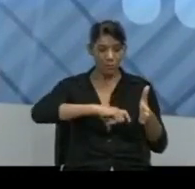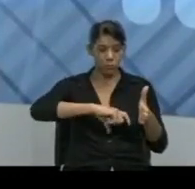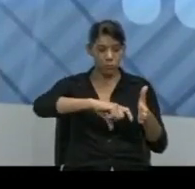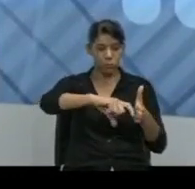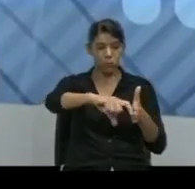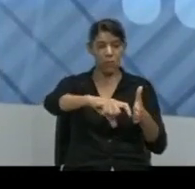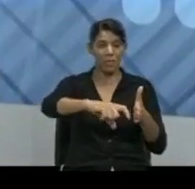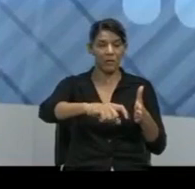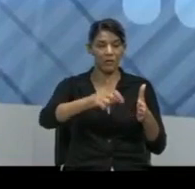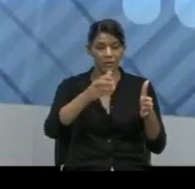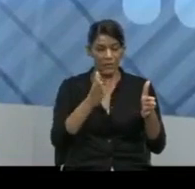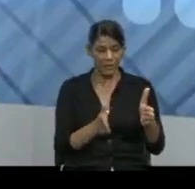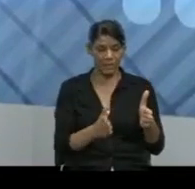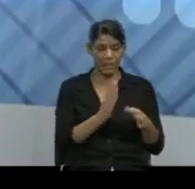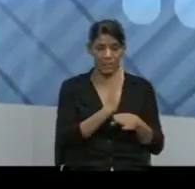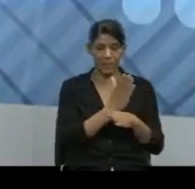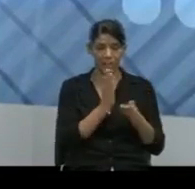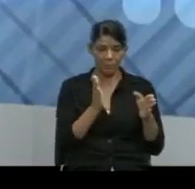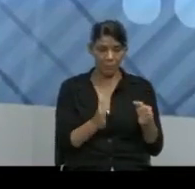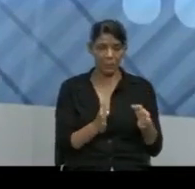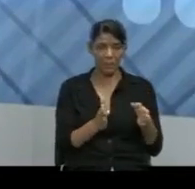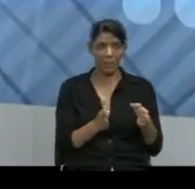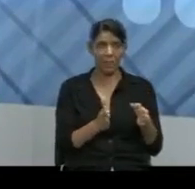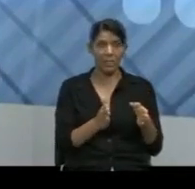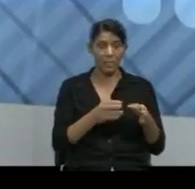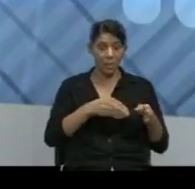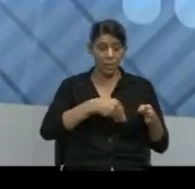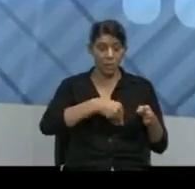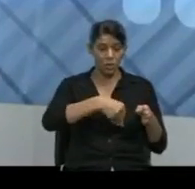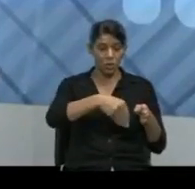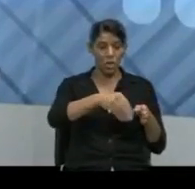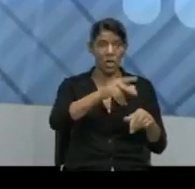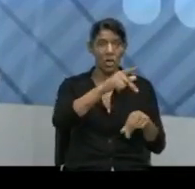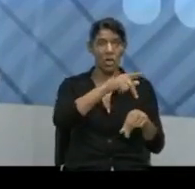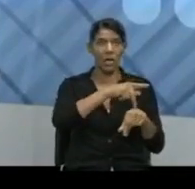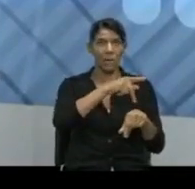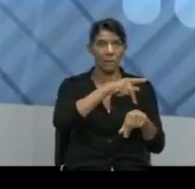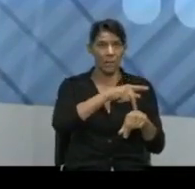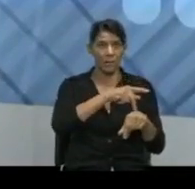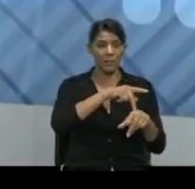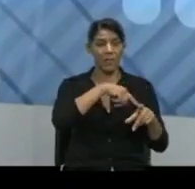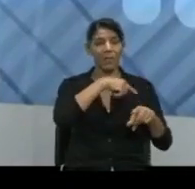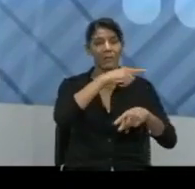fechamento em caixaria, joga um lastro de brita, tá? E